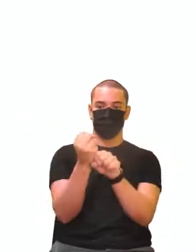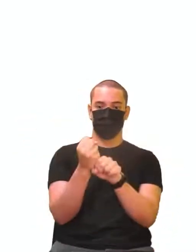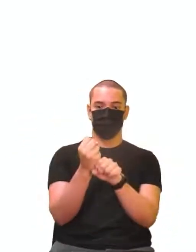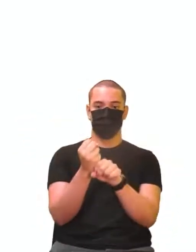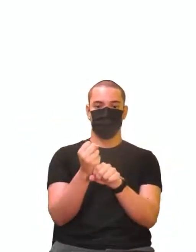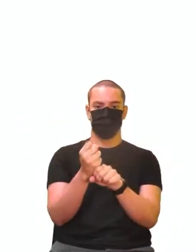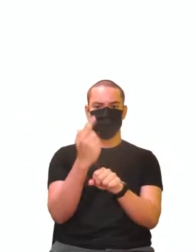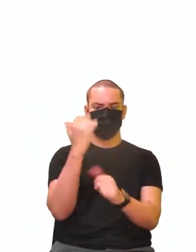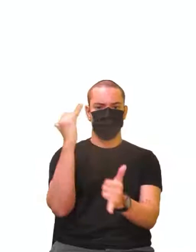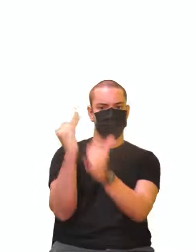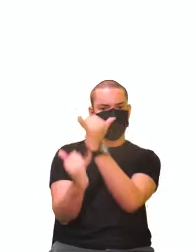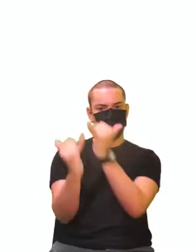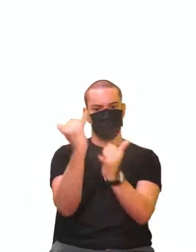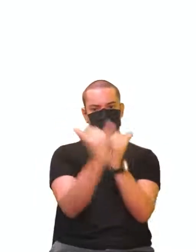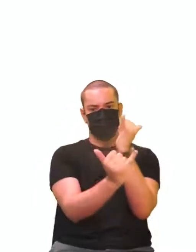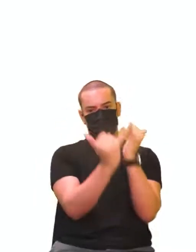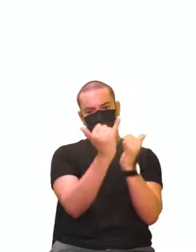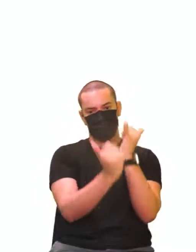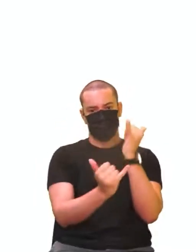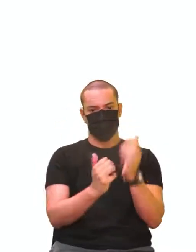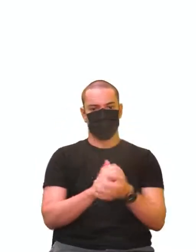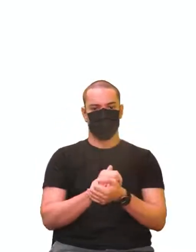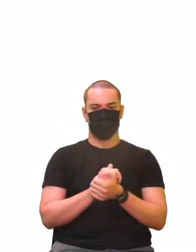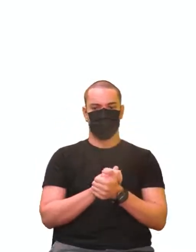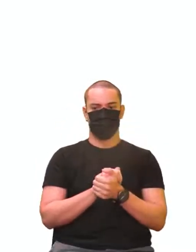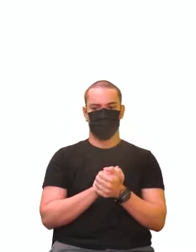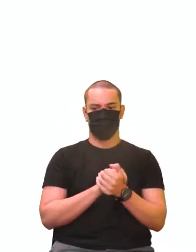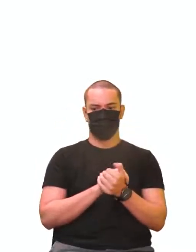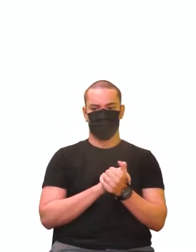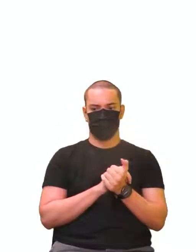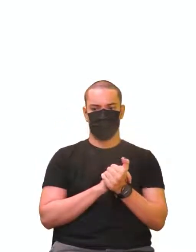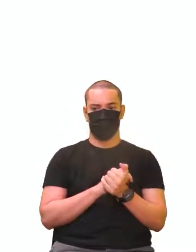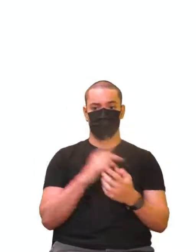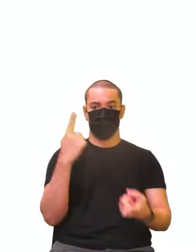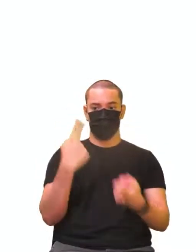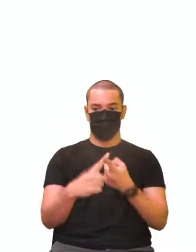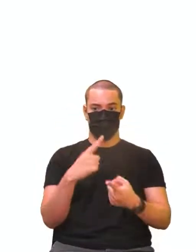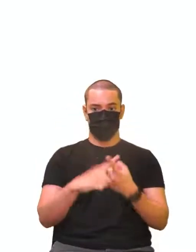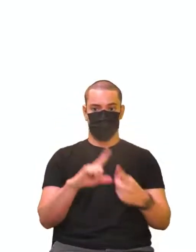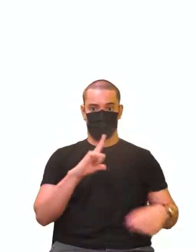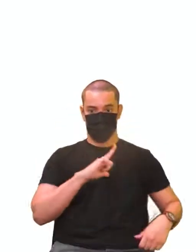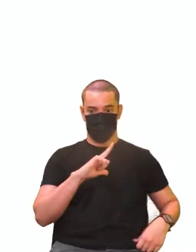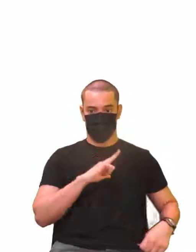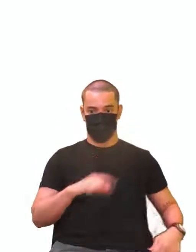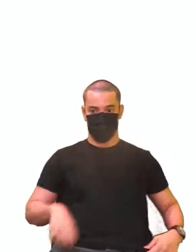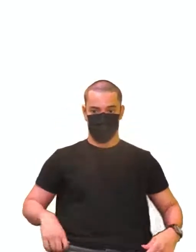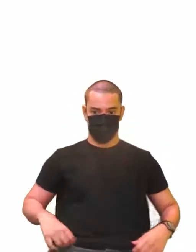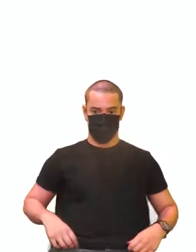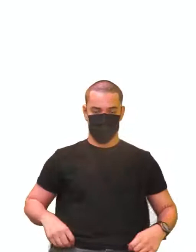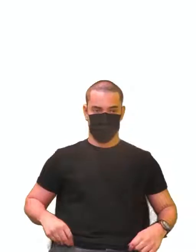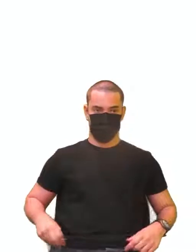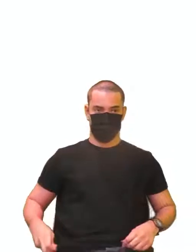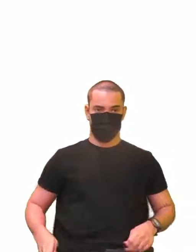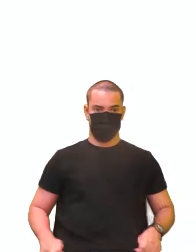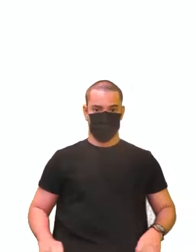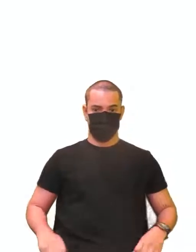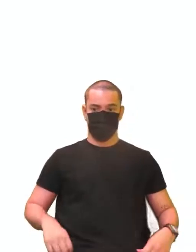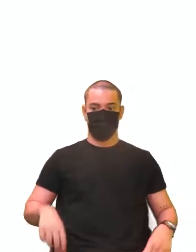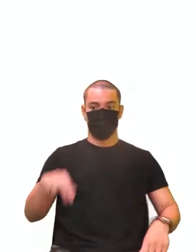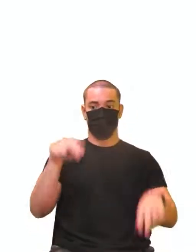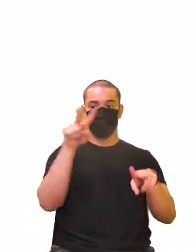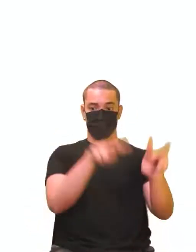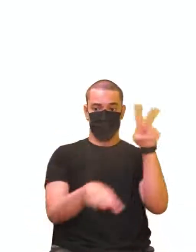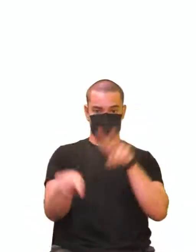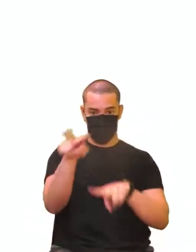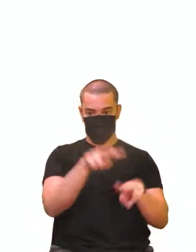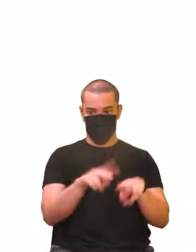são mais familiarizados ou são mais semelhantes, né? Na verdade. Existe visualmente, a gente já pode perceber